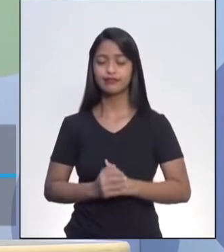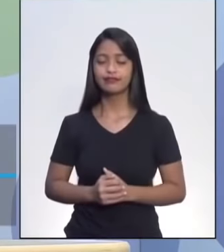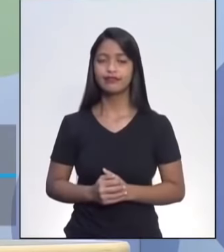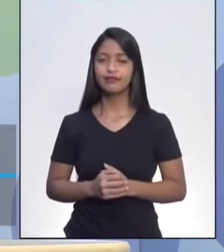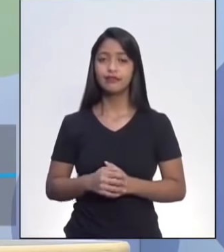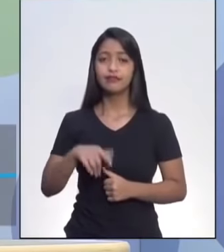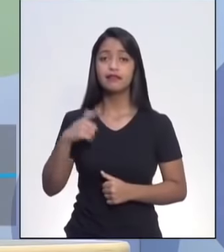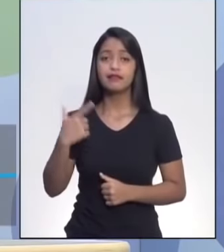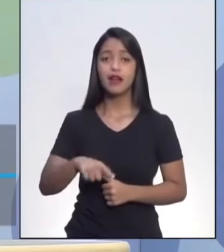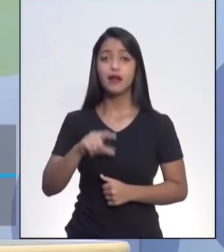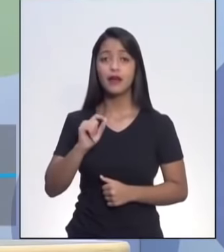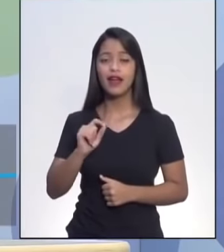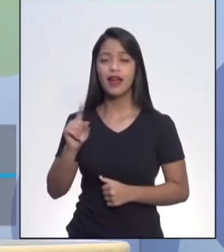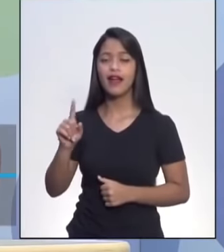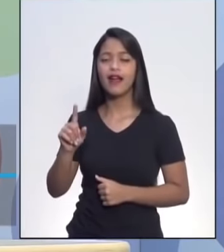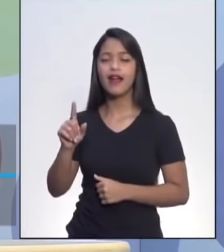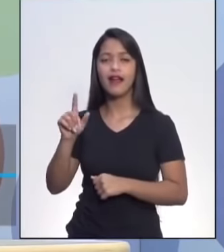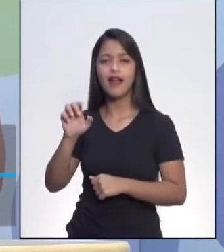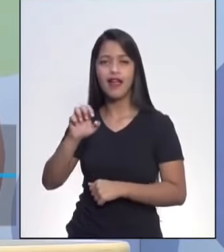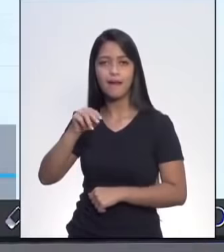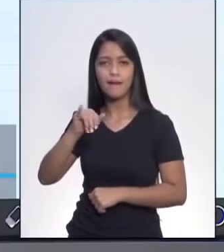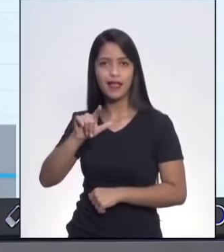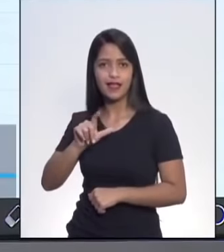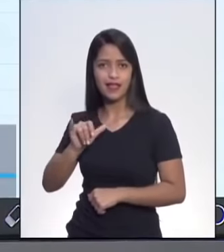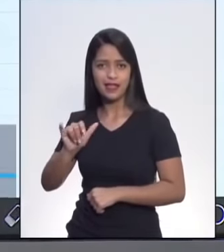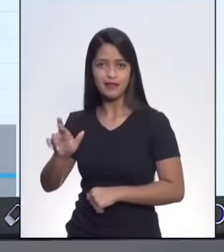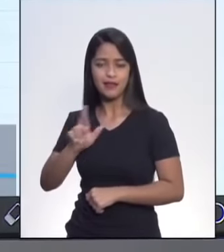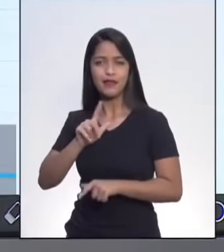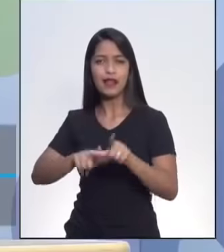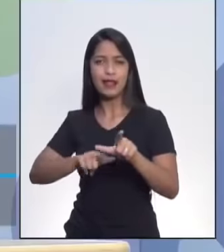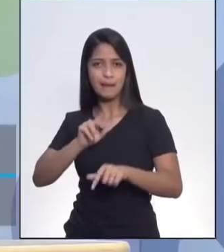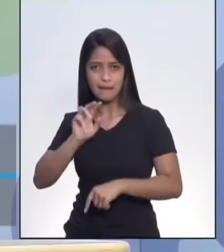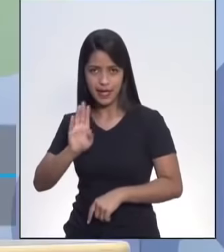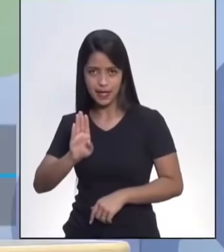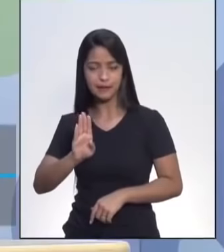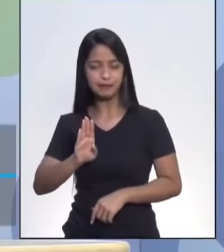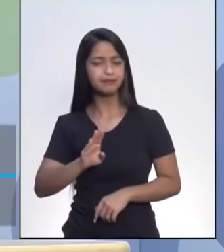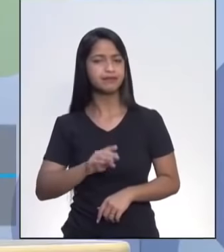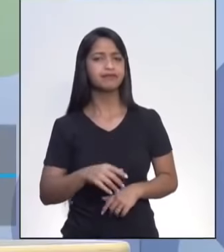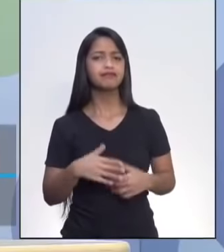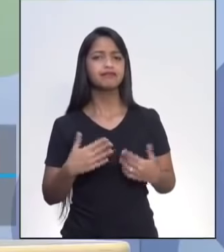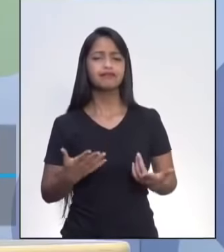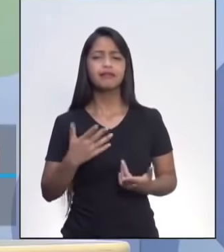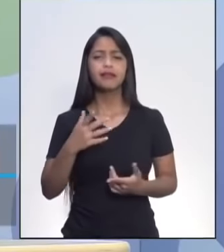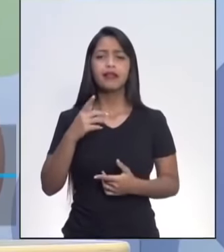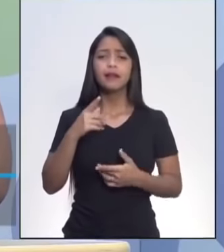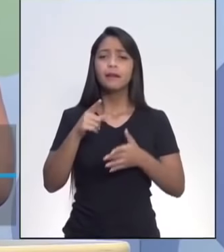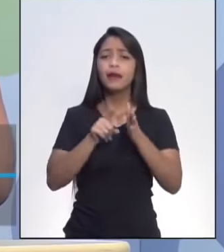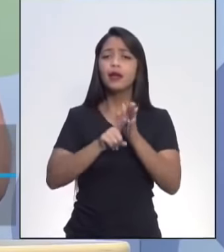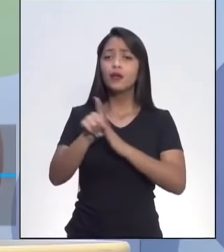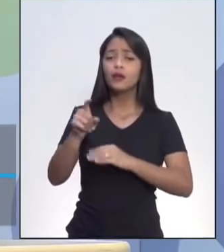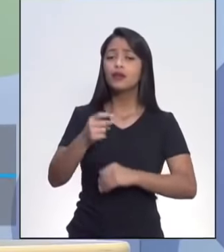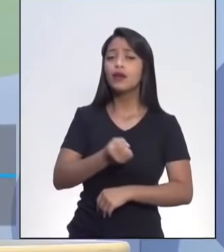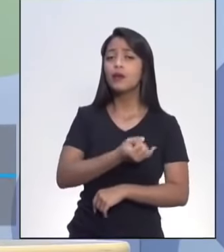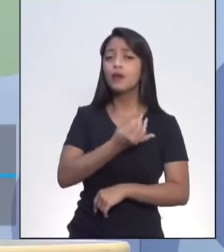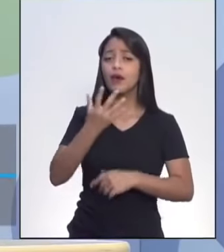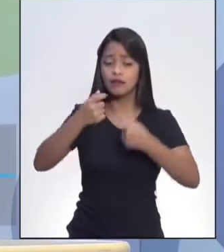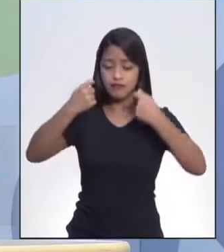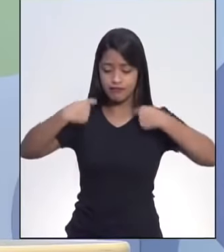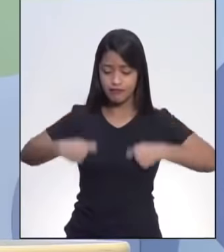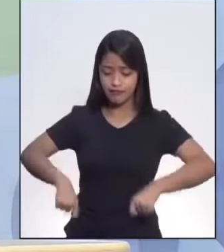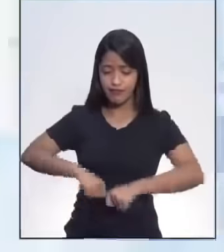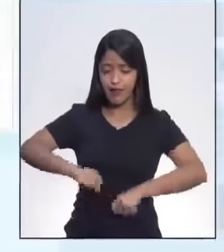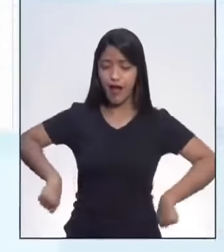do nosso B de beijos, a pergunta, acho que era a Emily, era sobre aventais. A gente tem 3